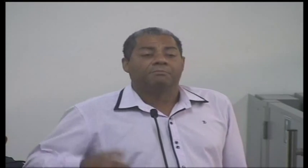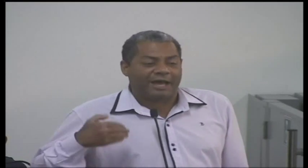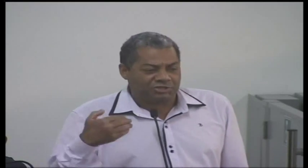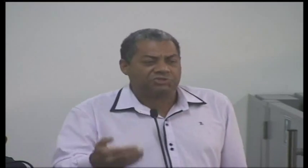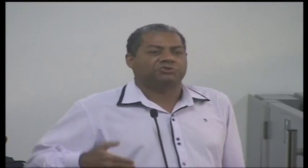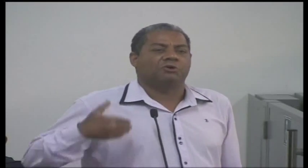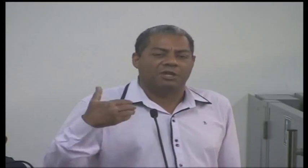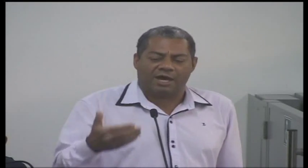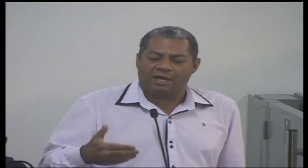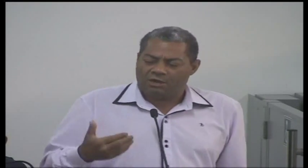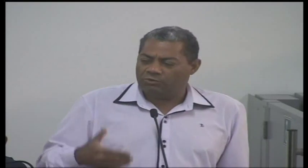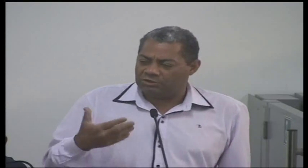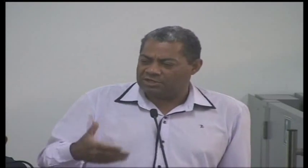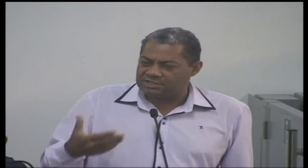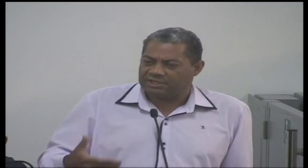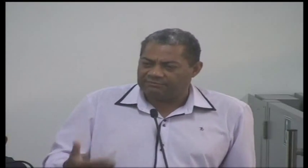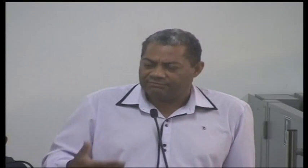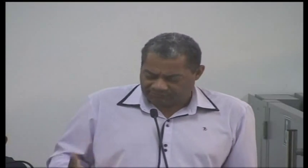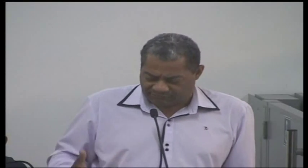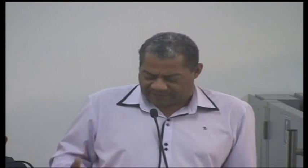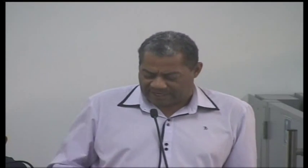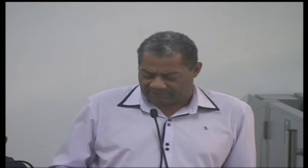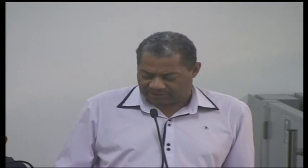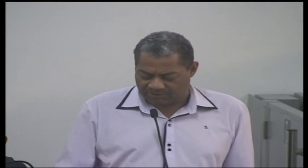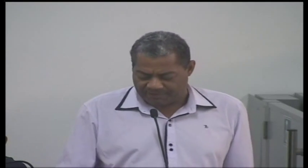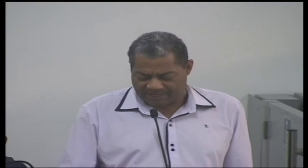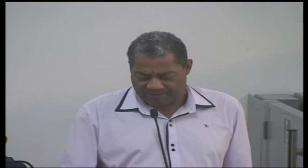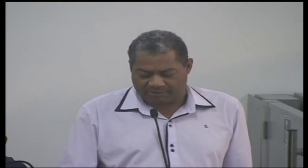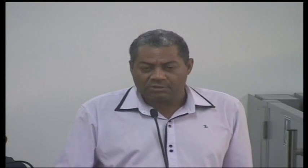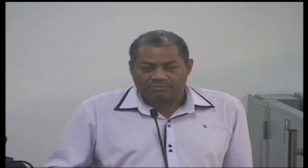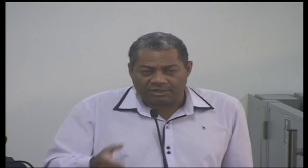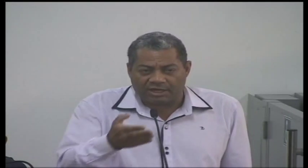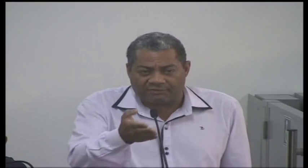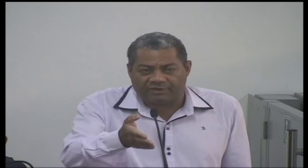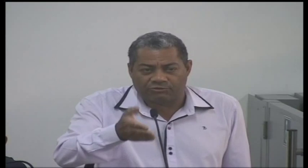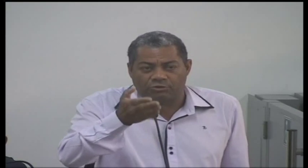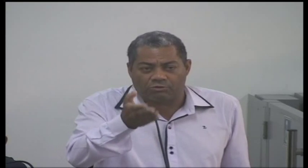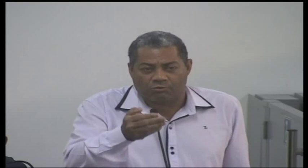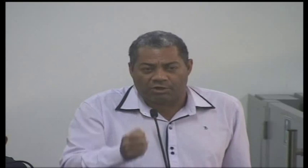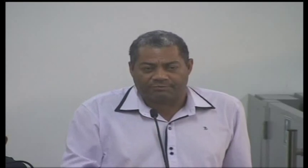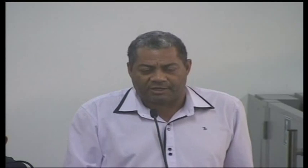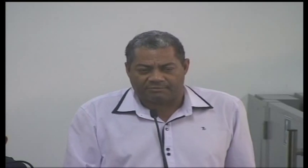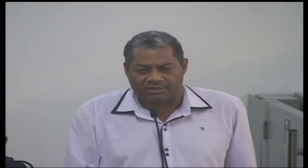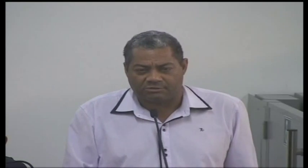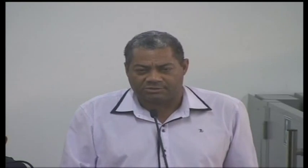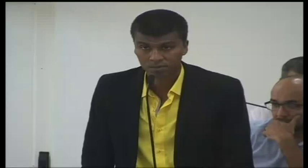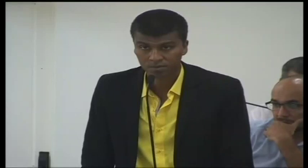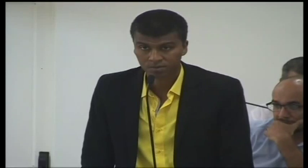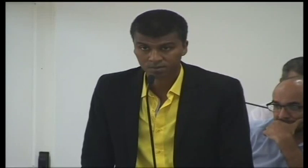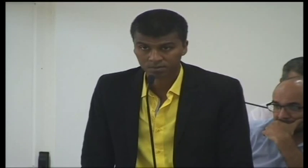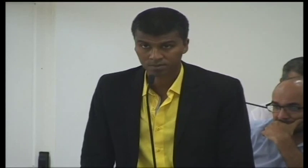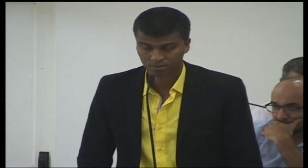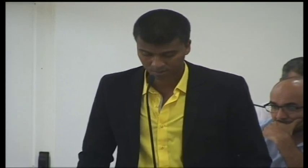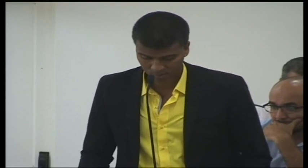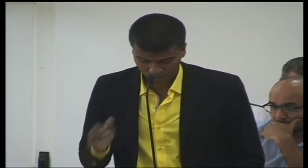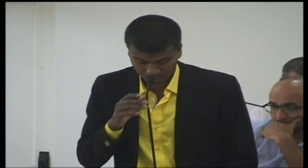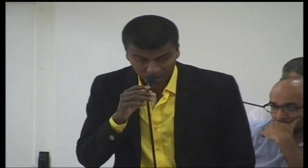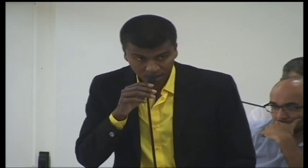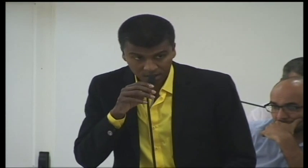alguma coisa, para adicionar o que nós já temos falado aqui no Parlamento. Obrigado, vereador, concordo plenamente com o seu